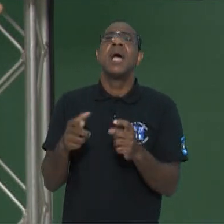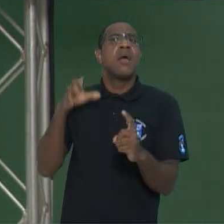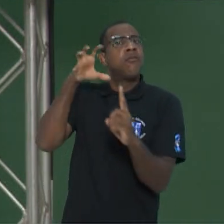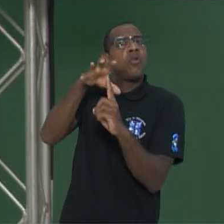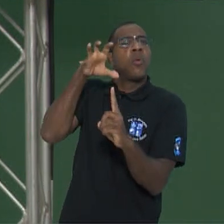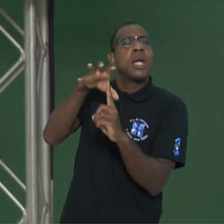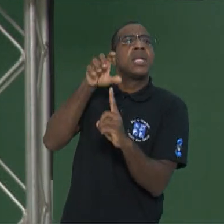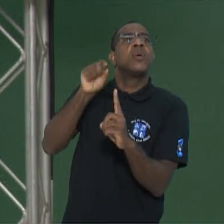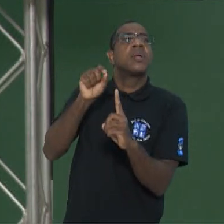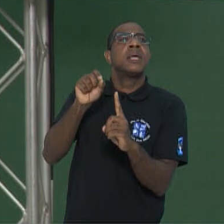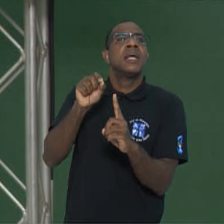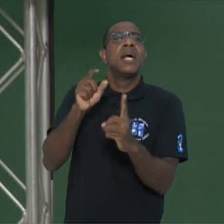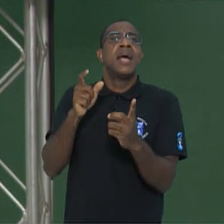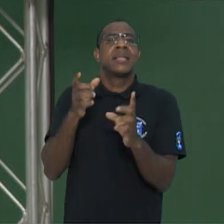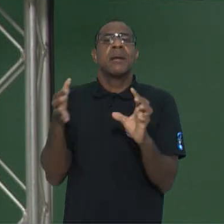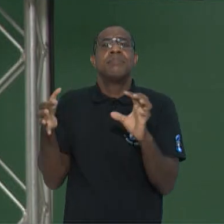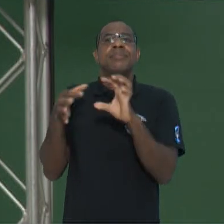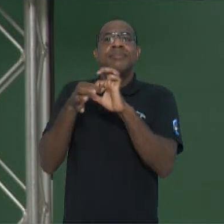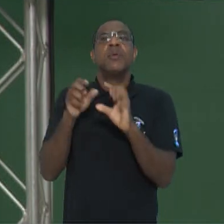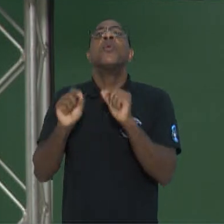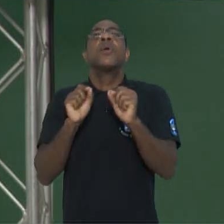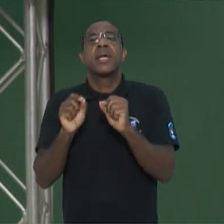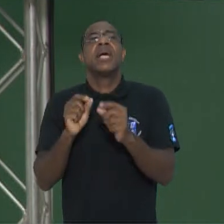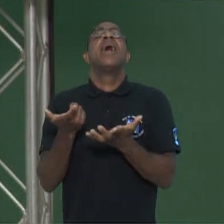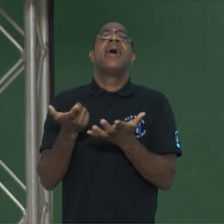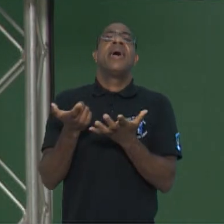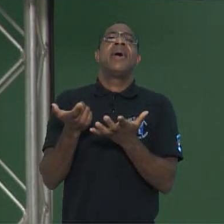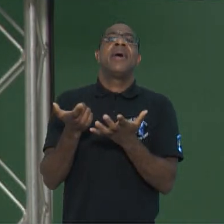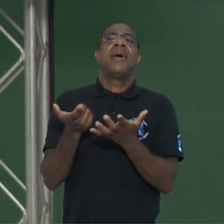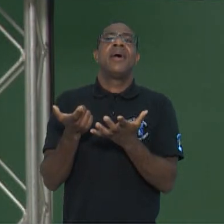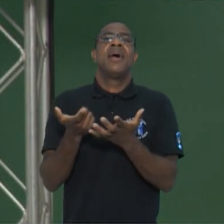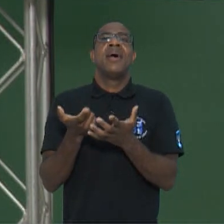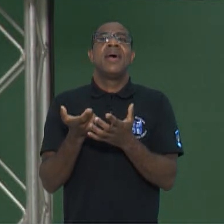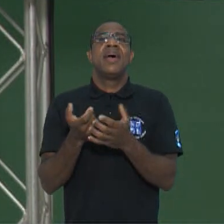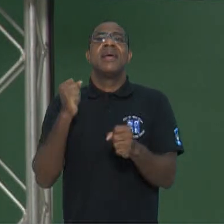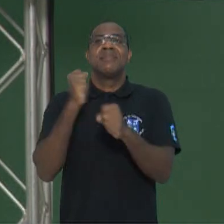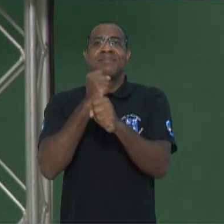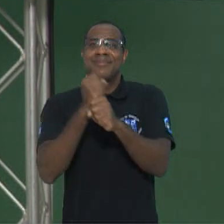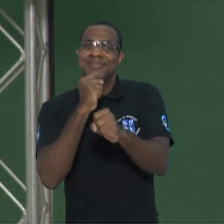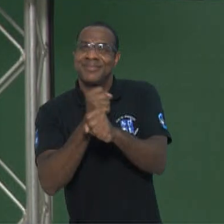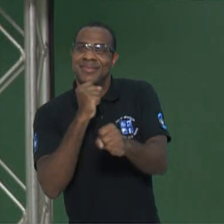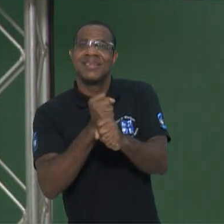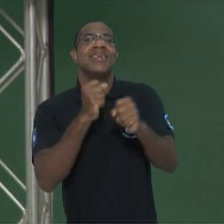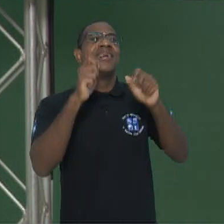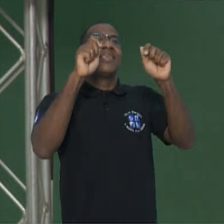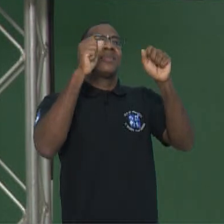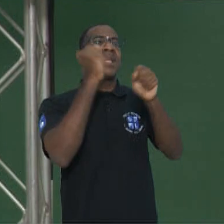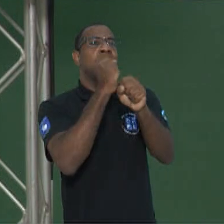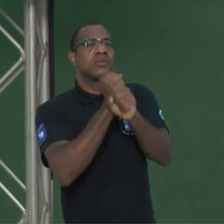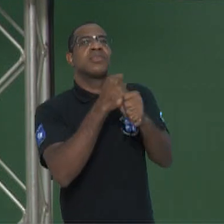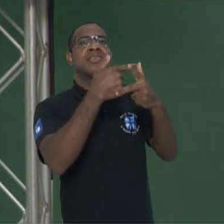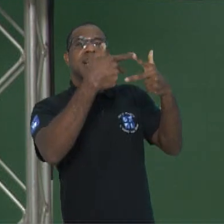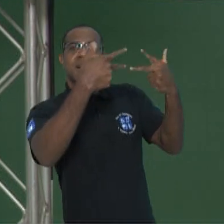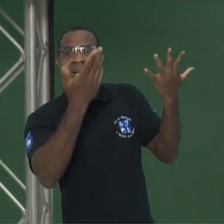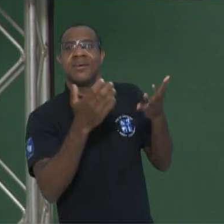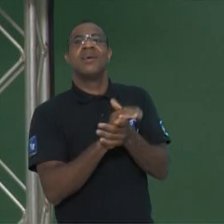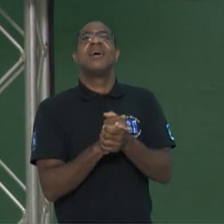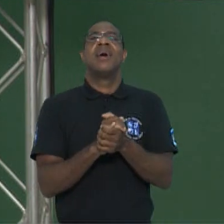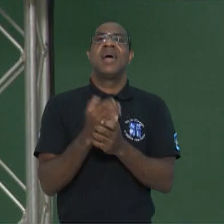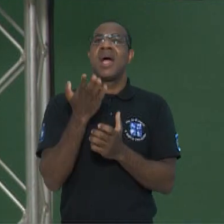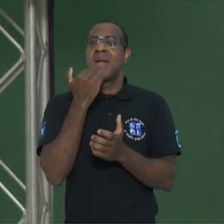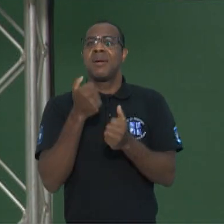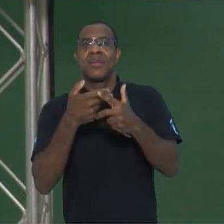aqui relacionadas como a arquitetura, a gastronomia, a religião, entre outros fatores que a gente